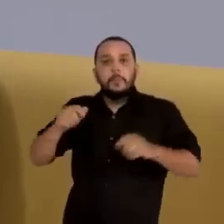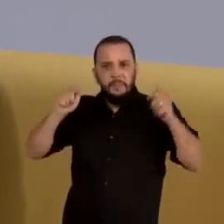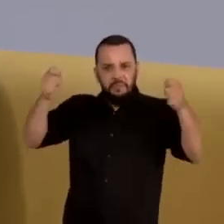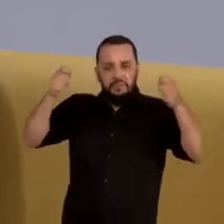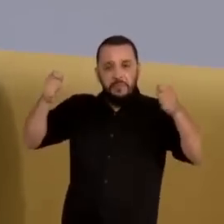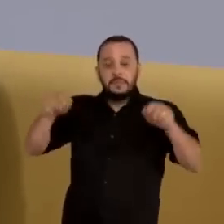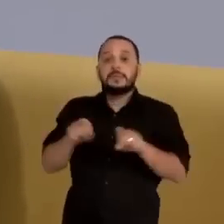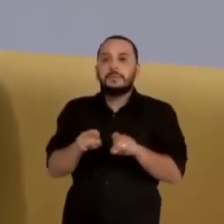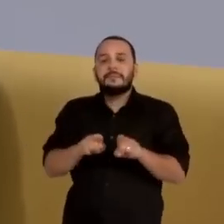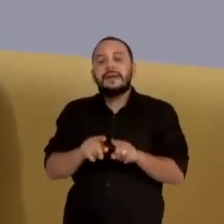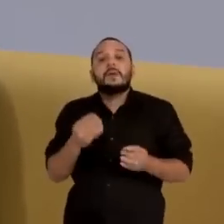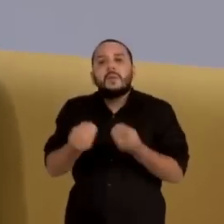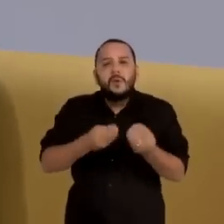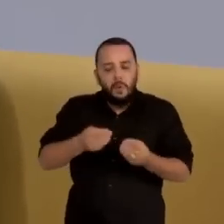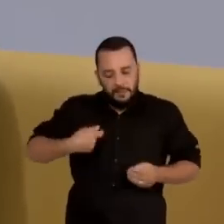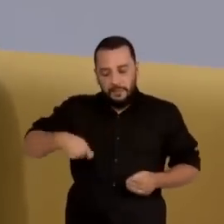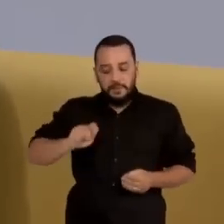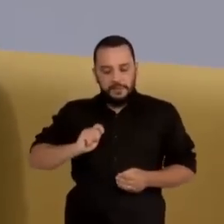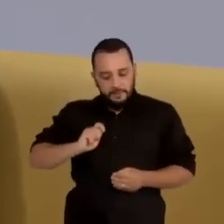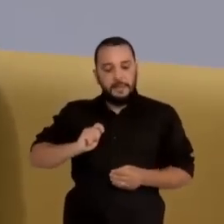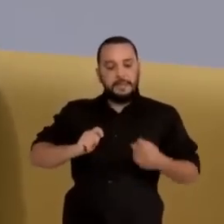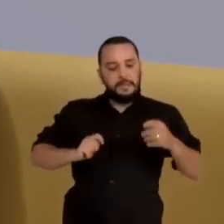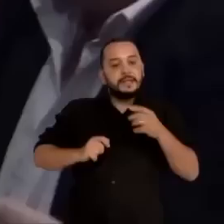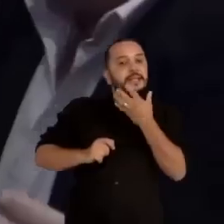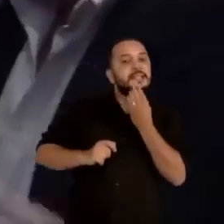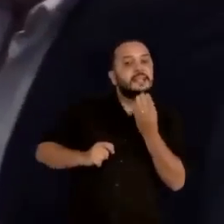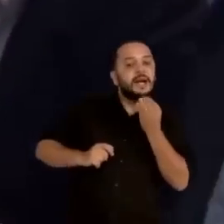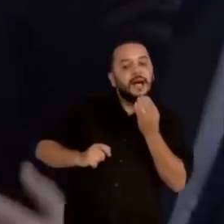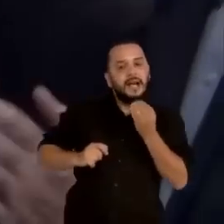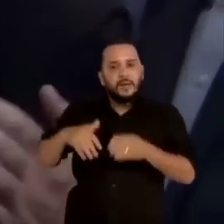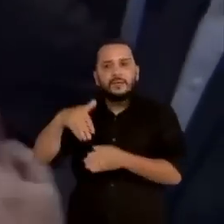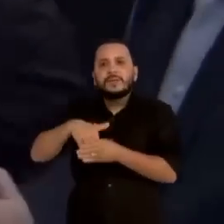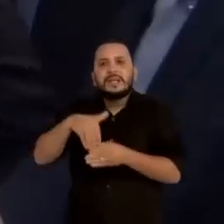indefinição sobre as eleições na Espanha e em Israel.